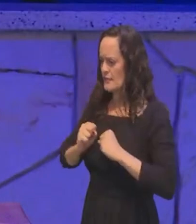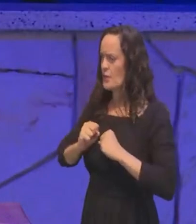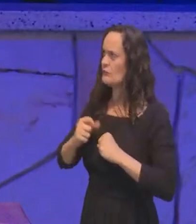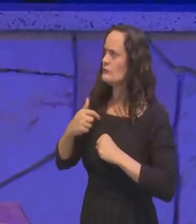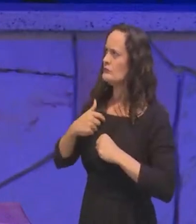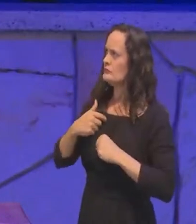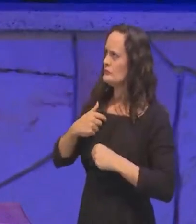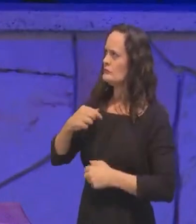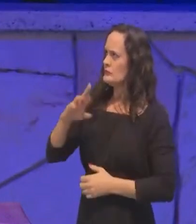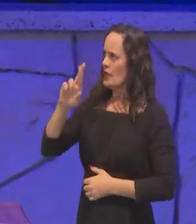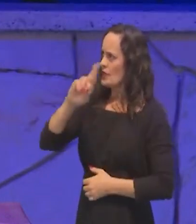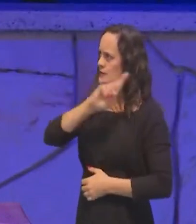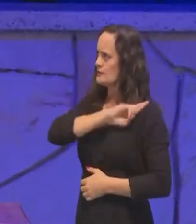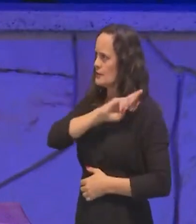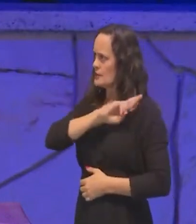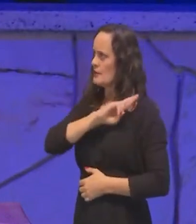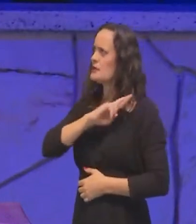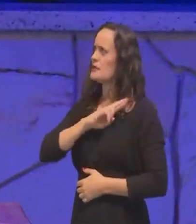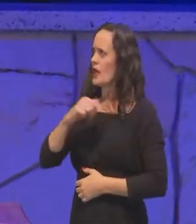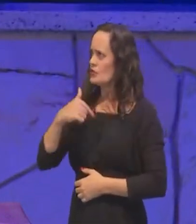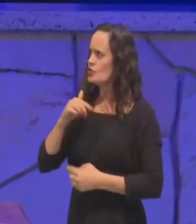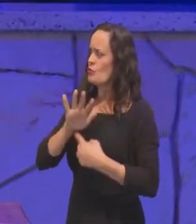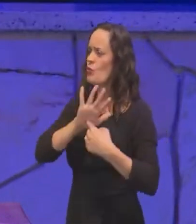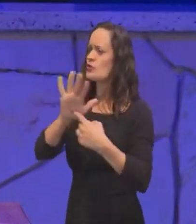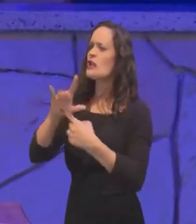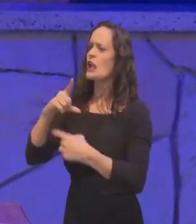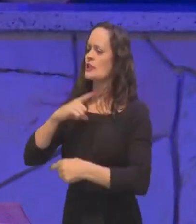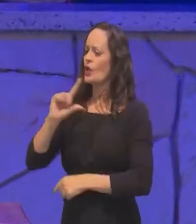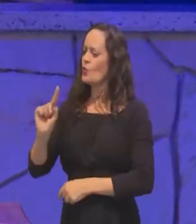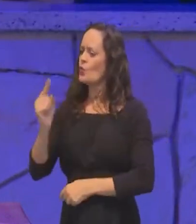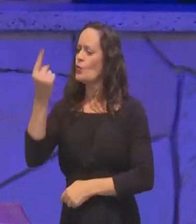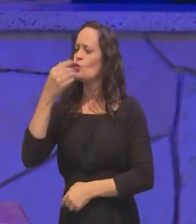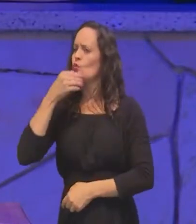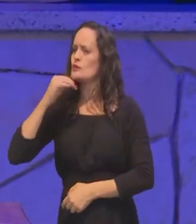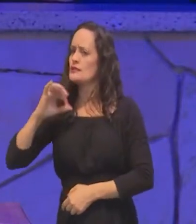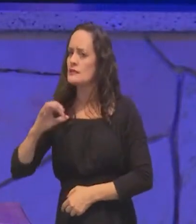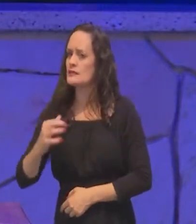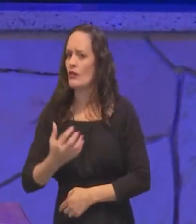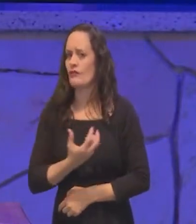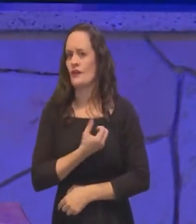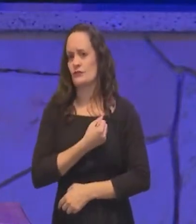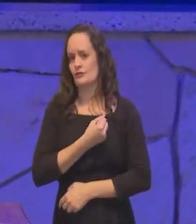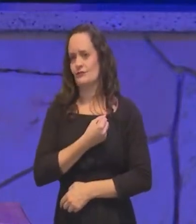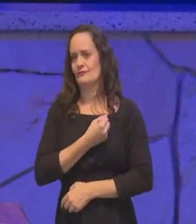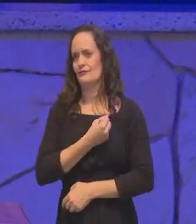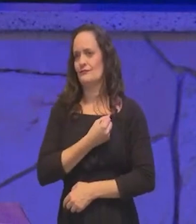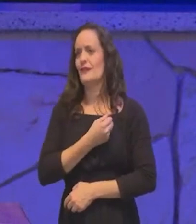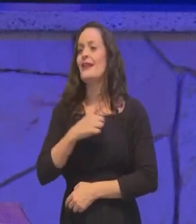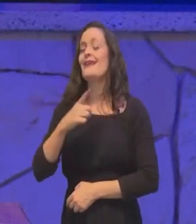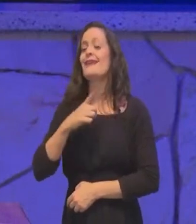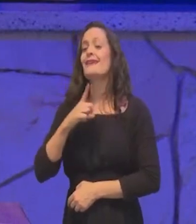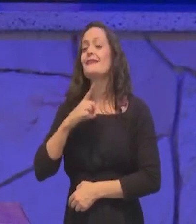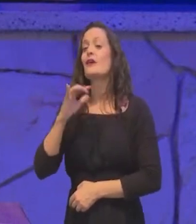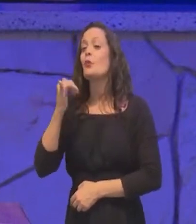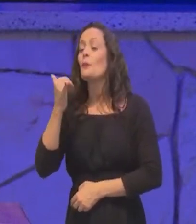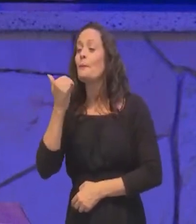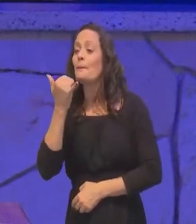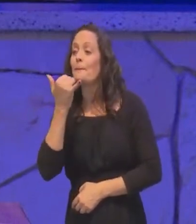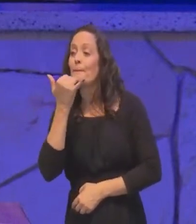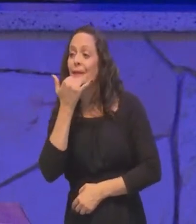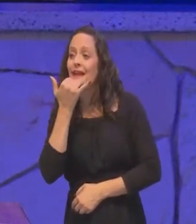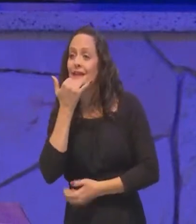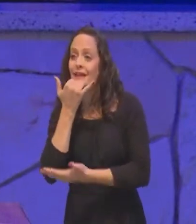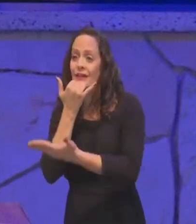toda criatura, de mostrar que existe um Salvador e que existe o perdão para os nossos